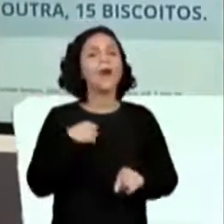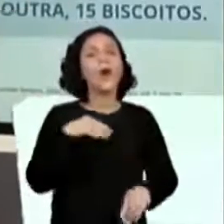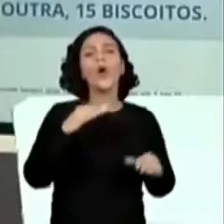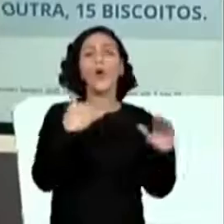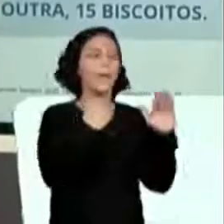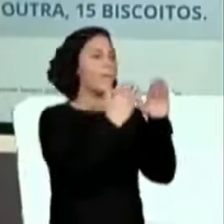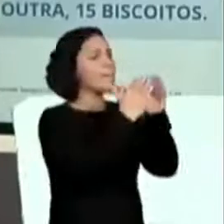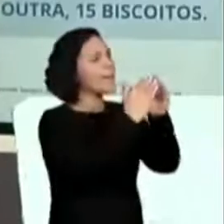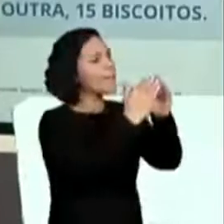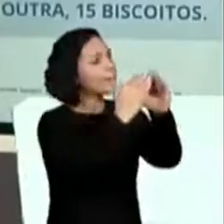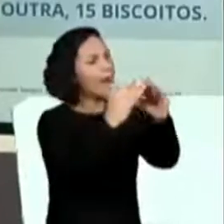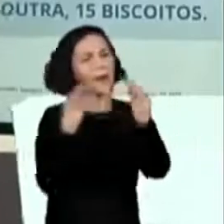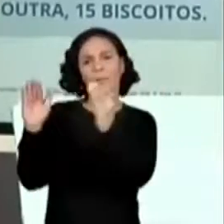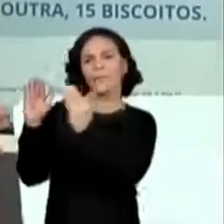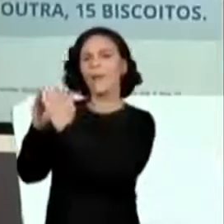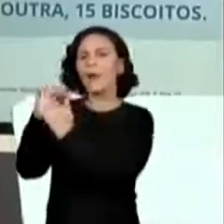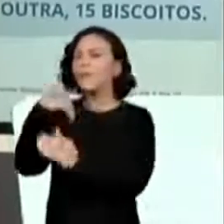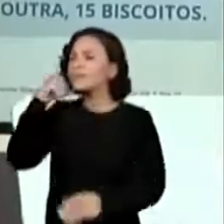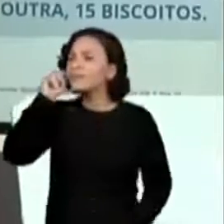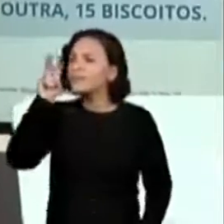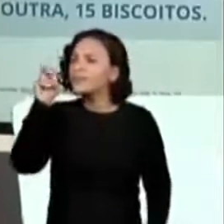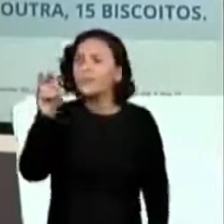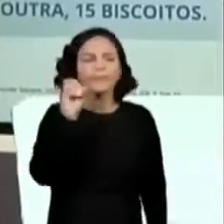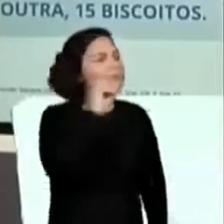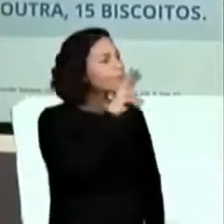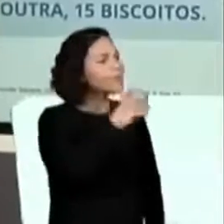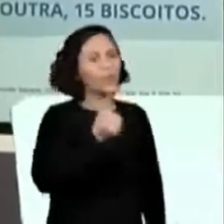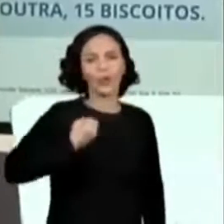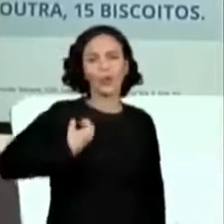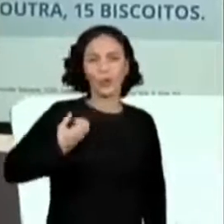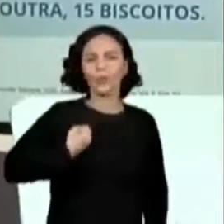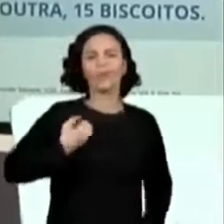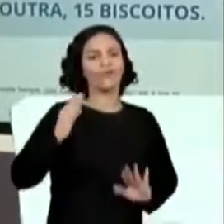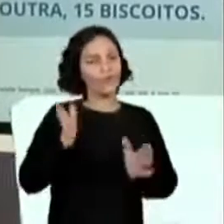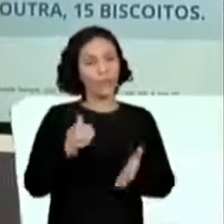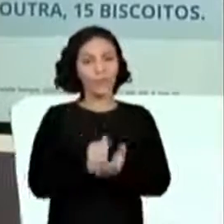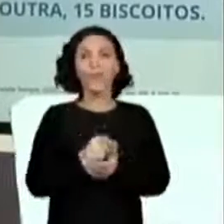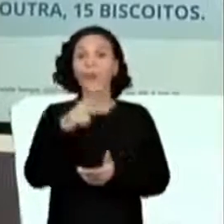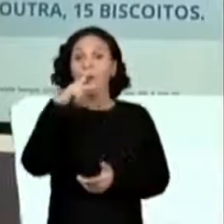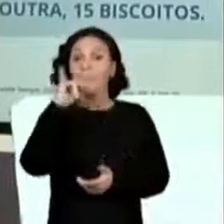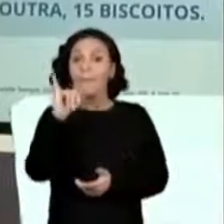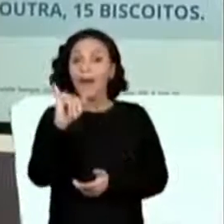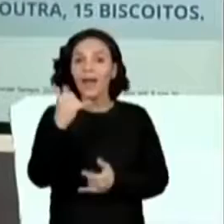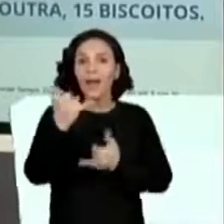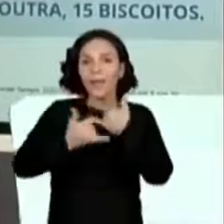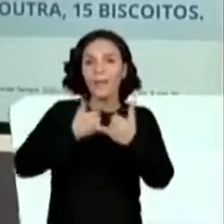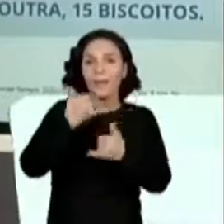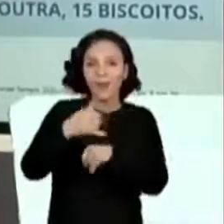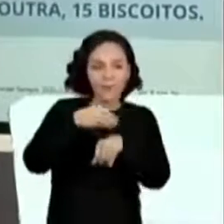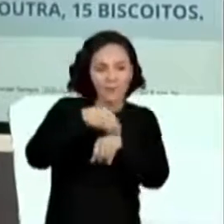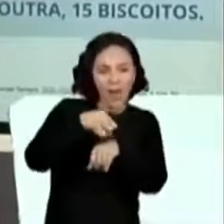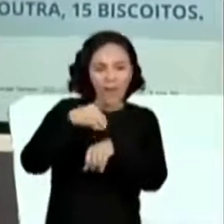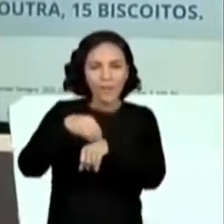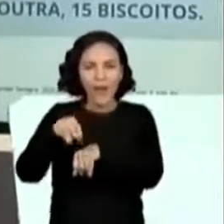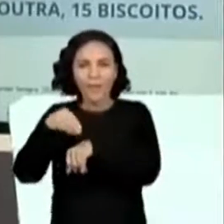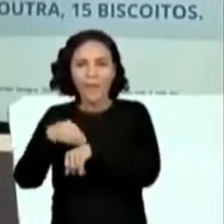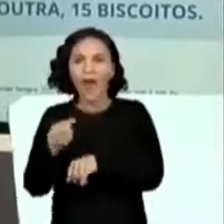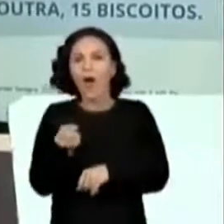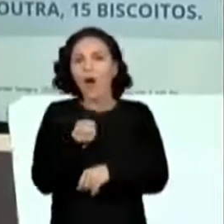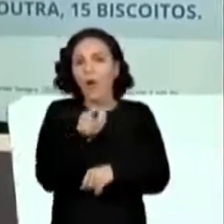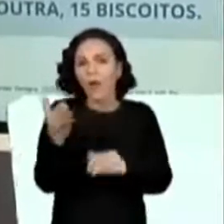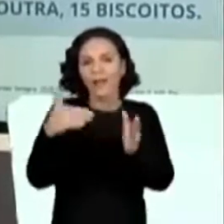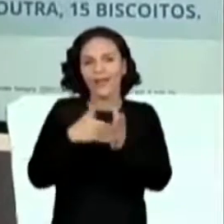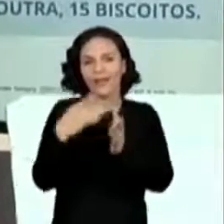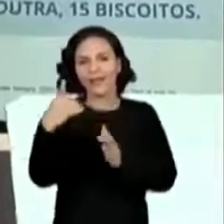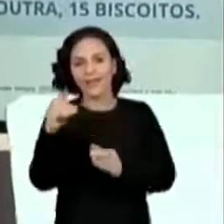rua e aqui a gente escreveu estes números. O pai brincou ali de contar até 10 e foi dando estratégias para os filhos.